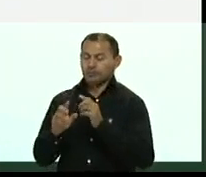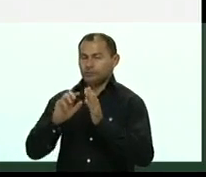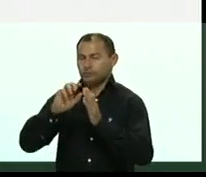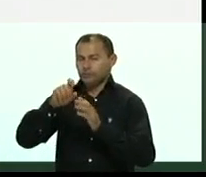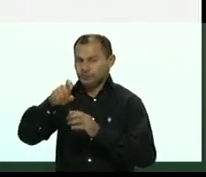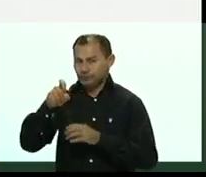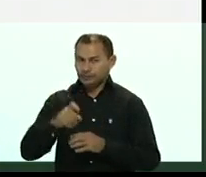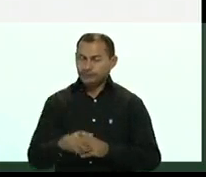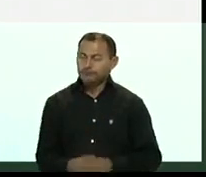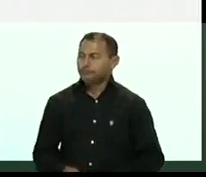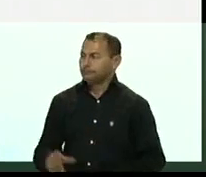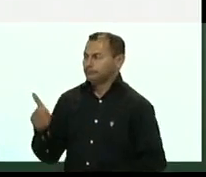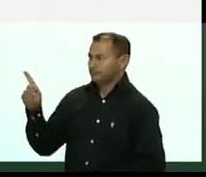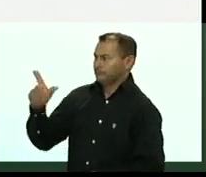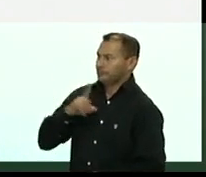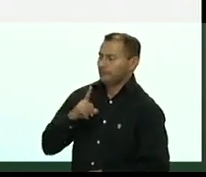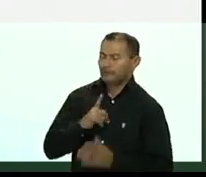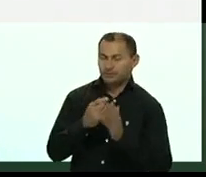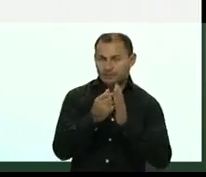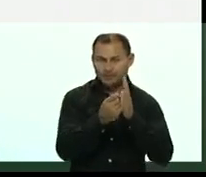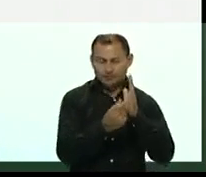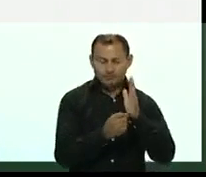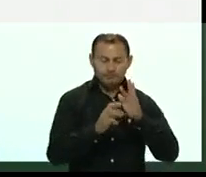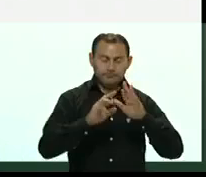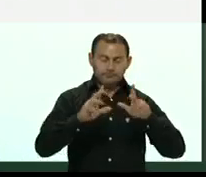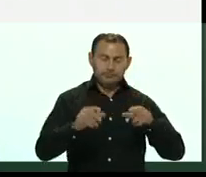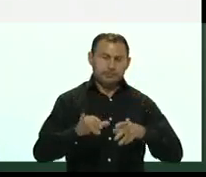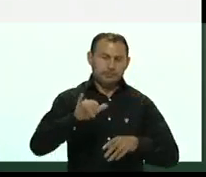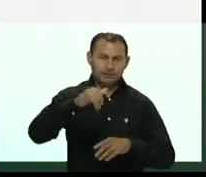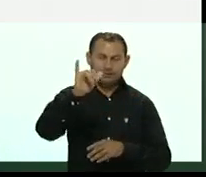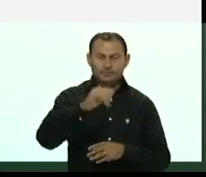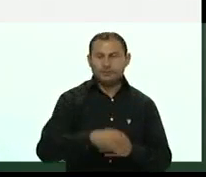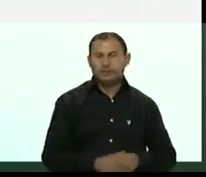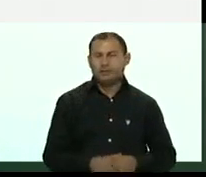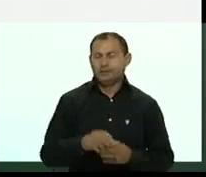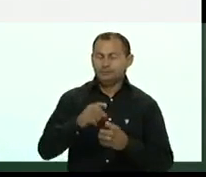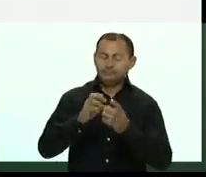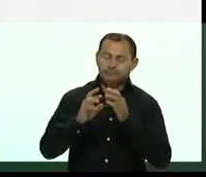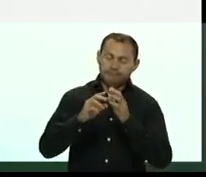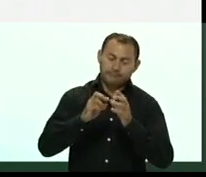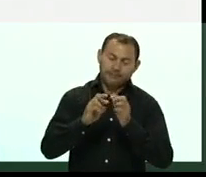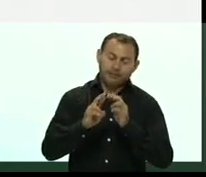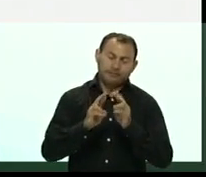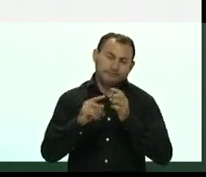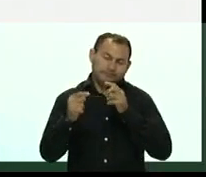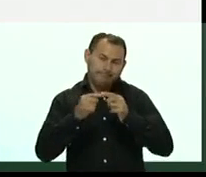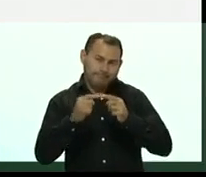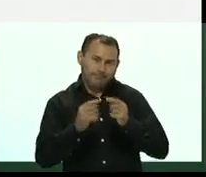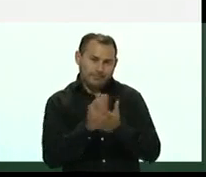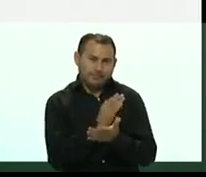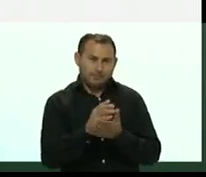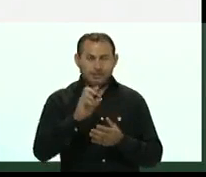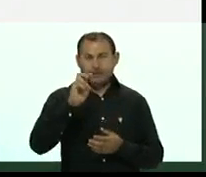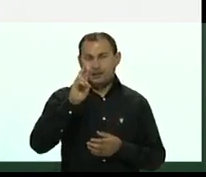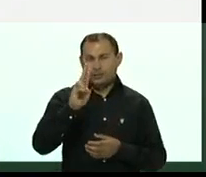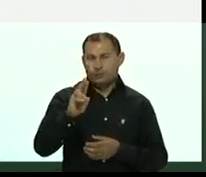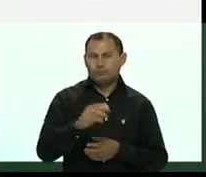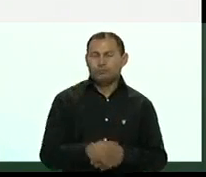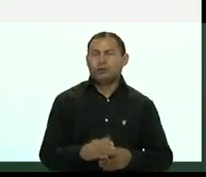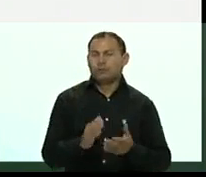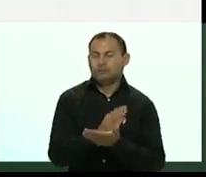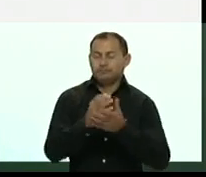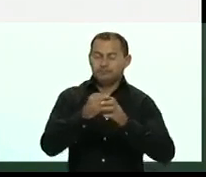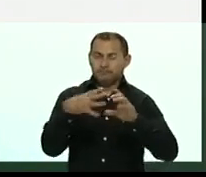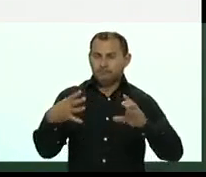Neste caso aqui, eu tenho taxa de variação de y em relação a u, tá? Só algumas características que são